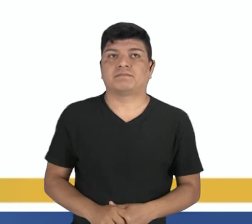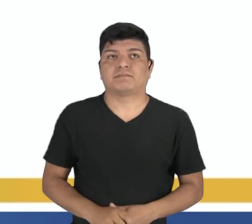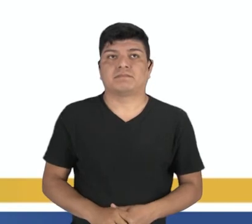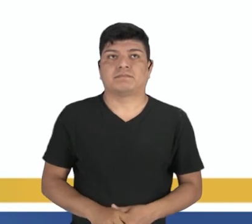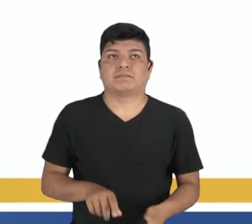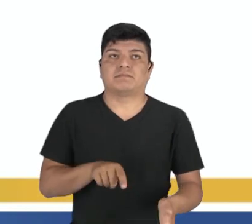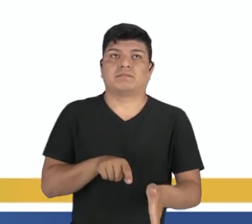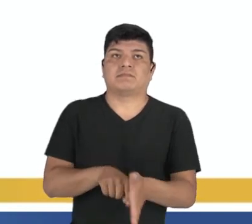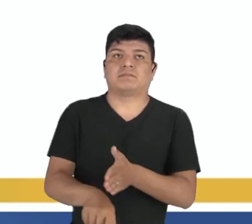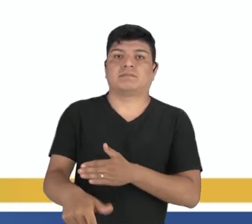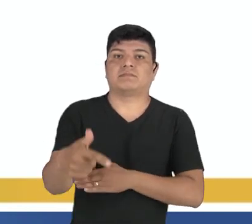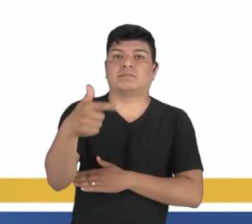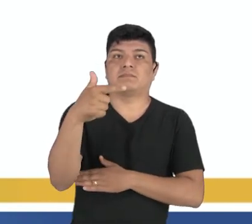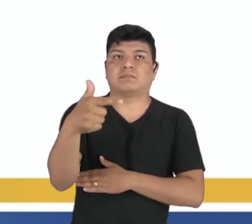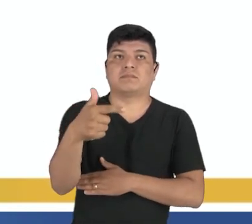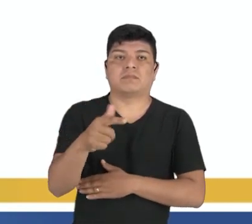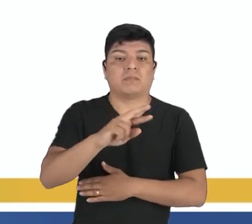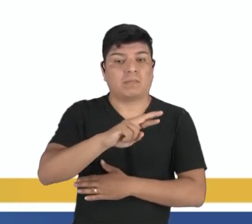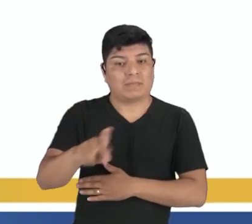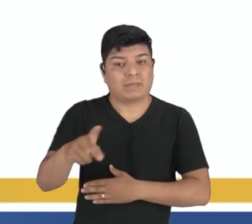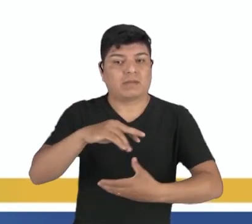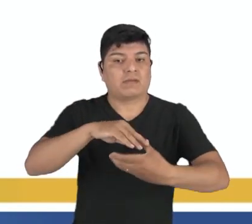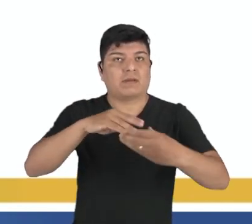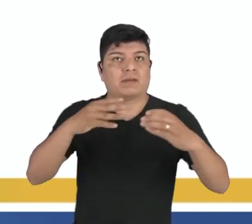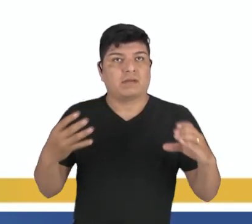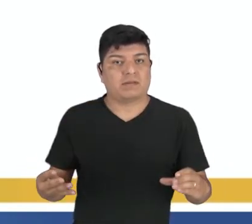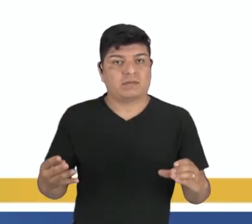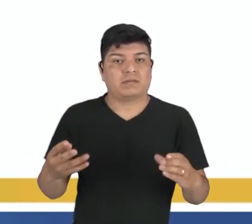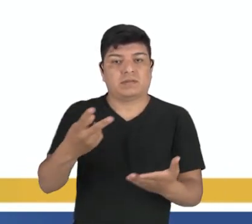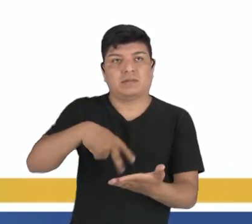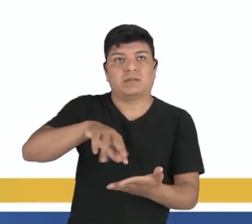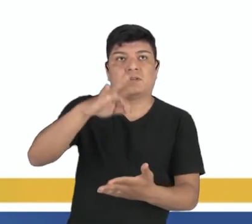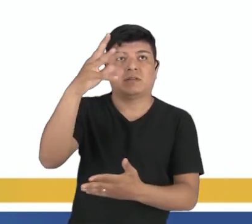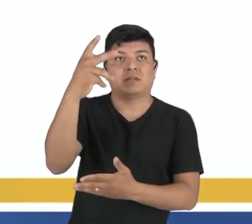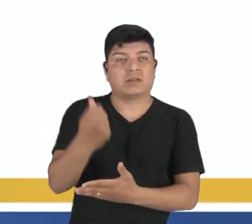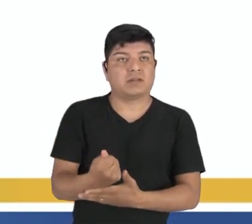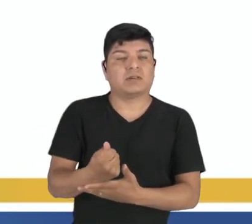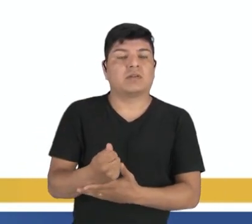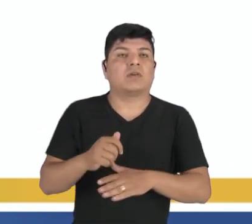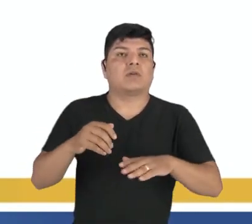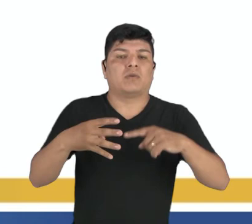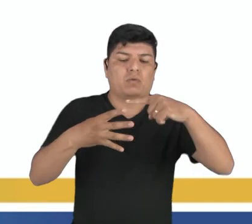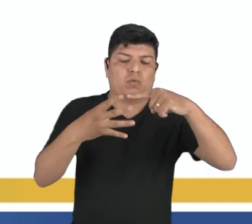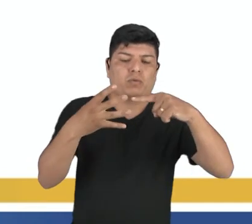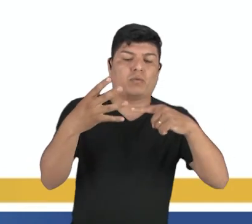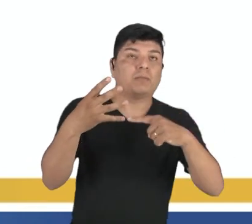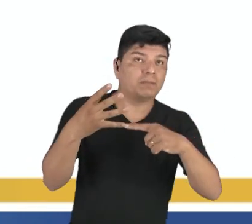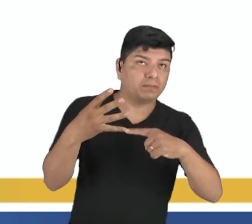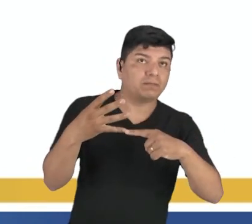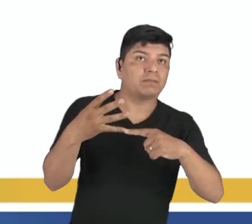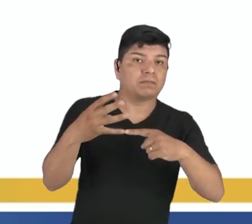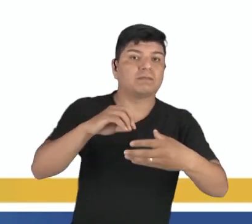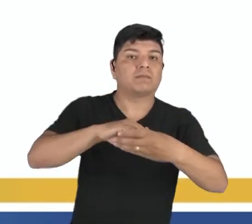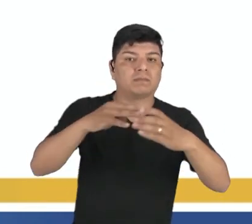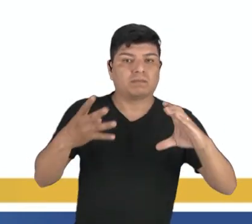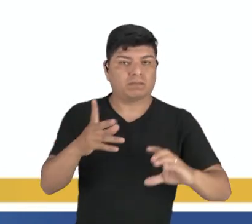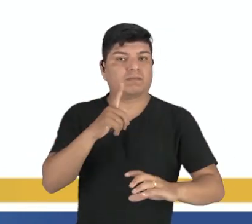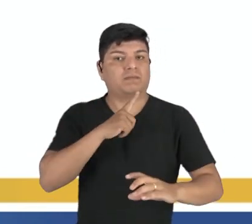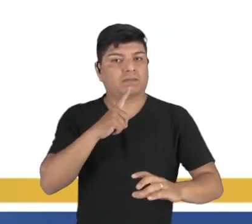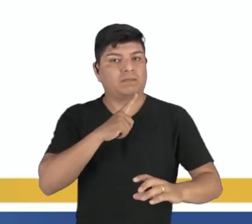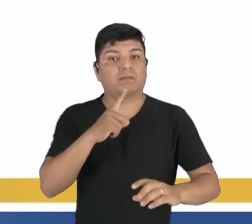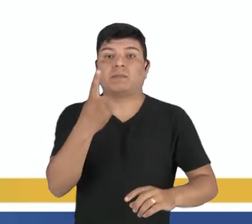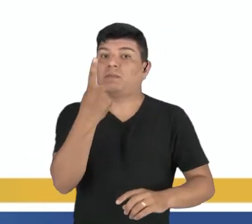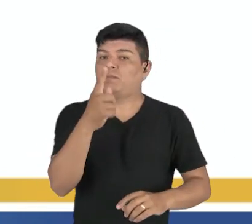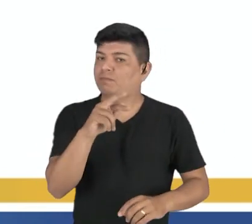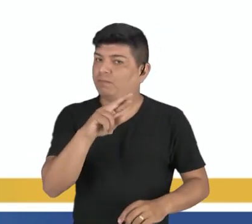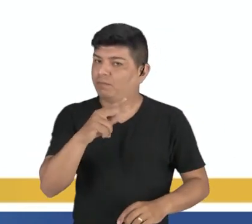2. Não é característica das danças africanas. Então, 4 alternativas têm características e uma